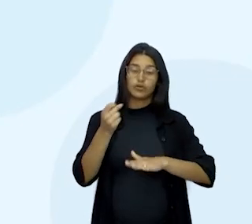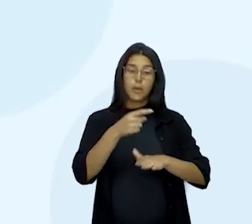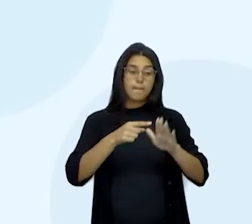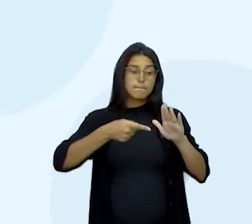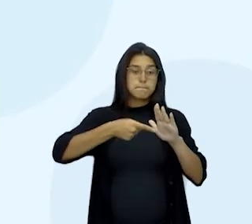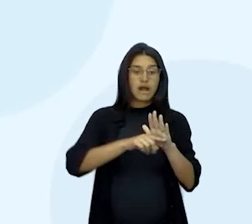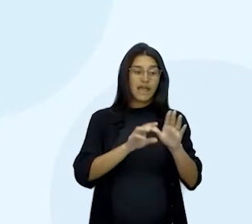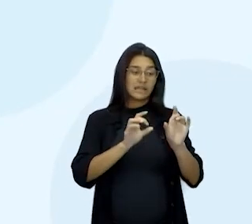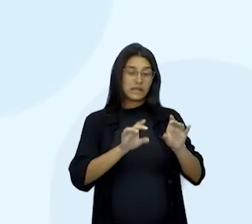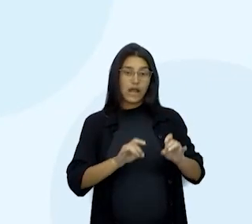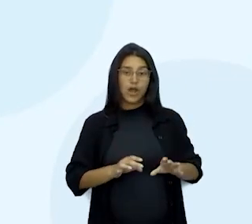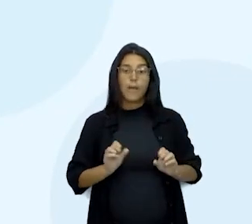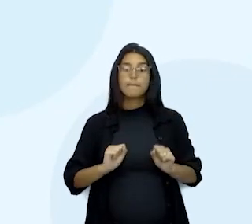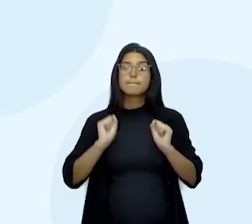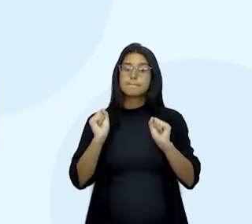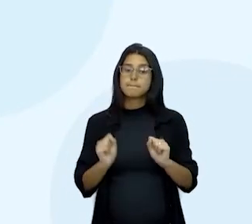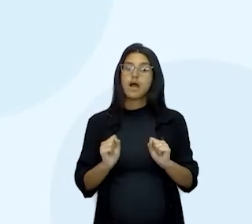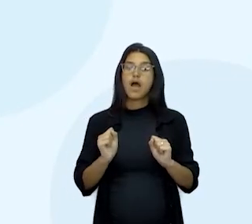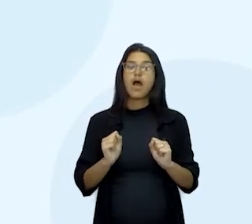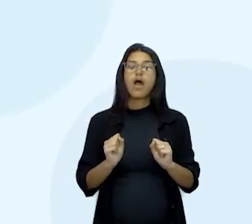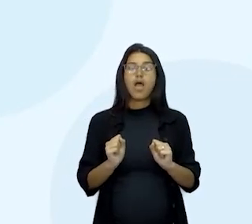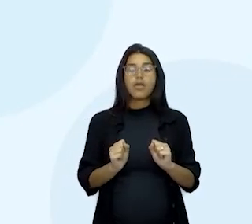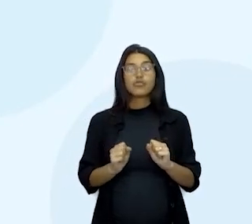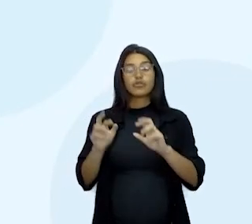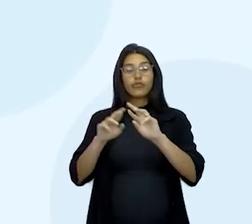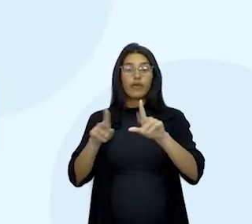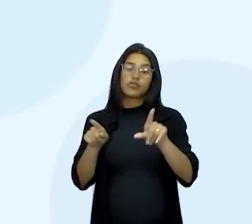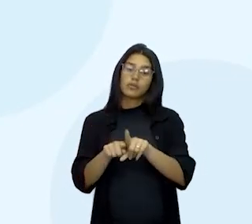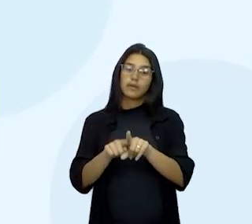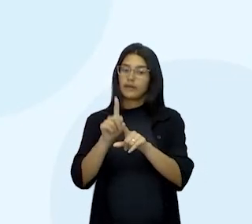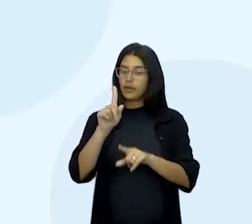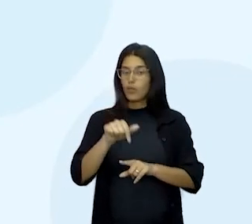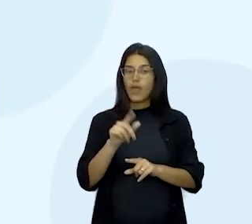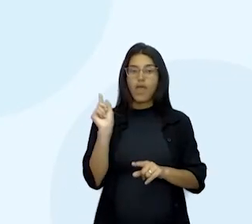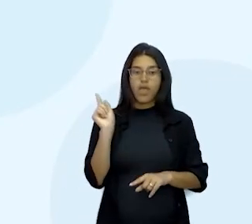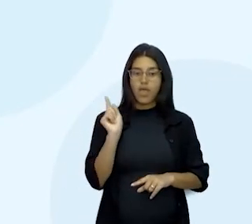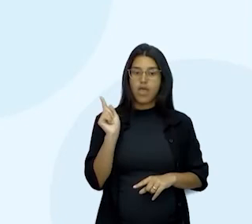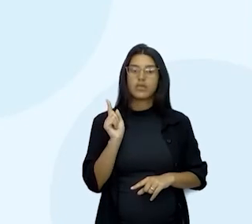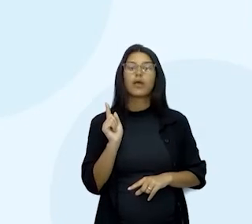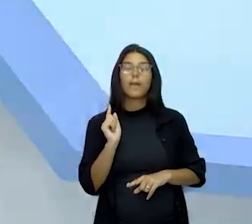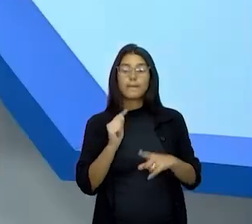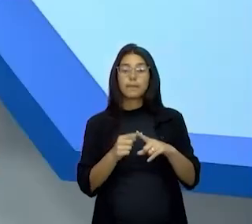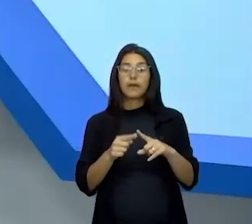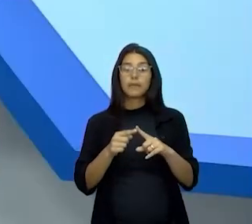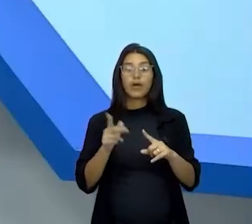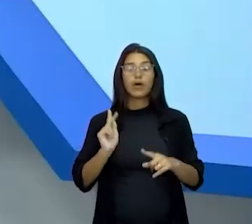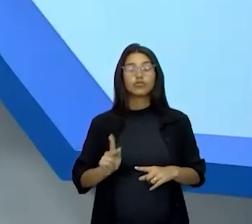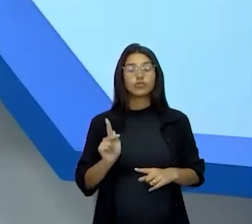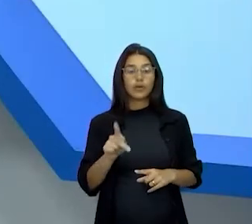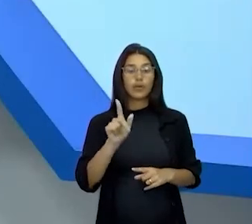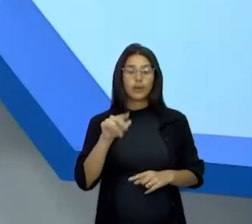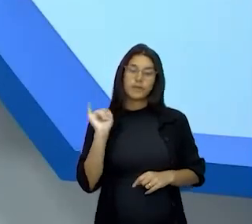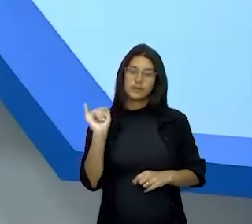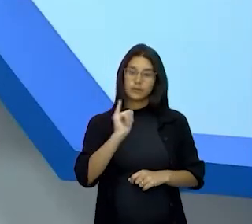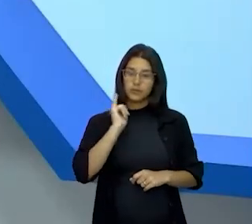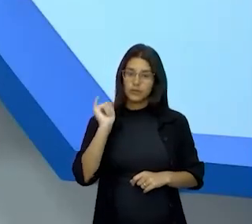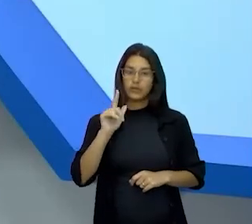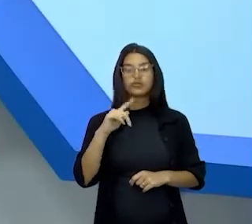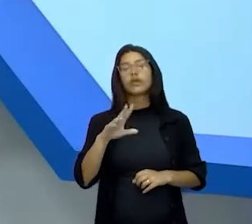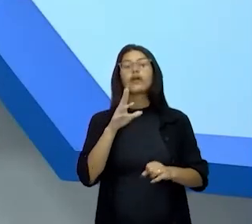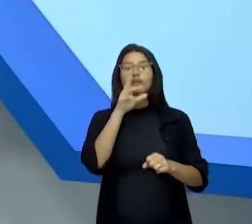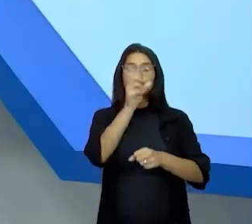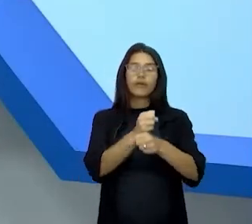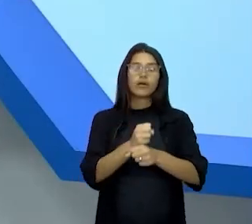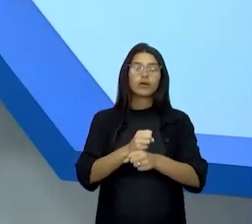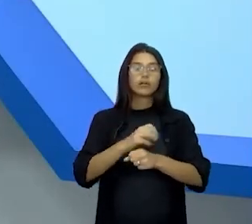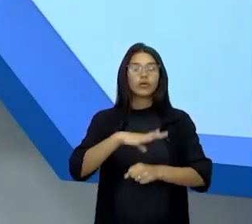mais técnico, você pode pegar outros gases que não esses que estão aí, justamente para manter o que é mais importante, que é essa pressão na